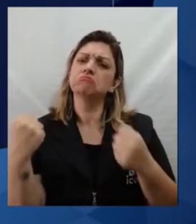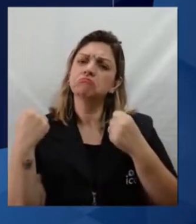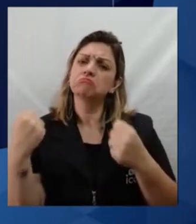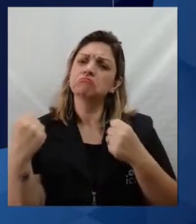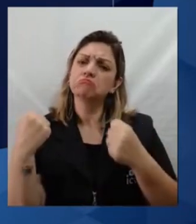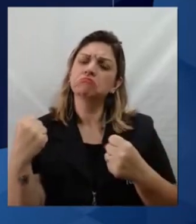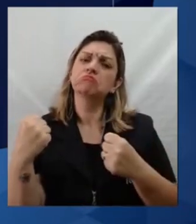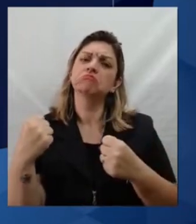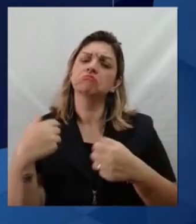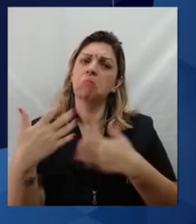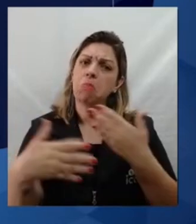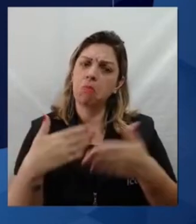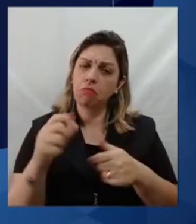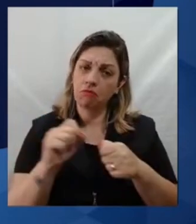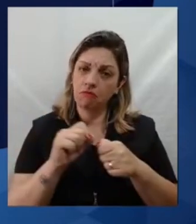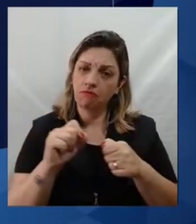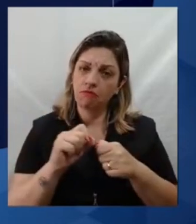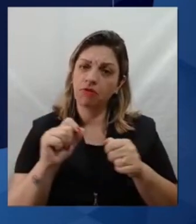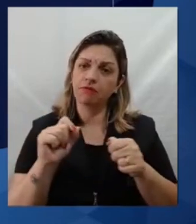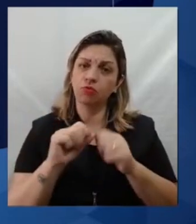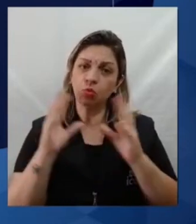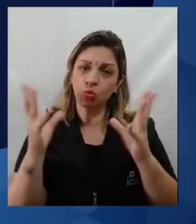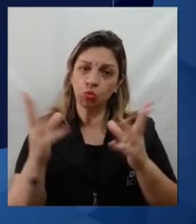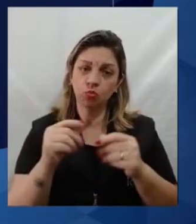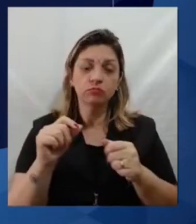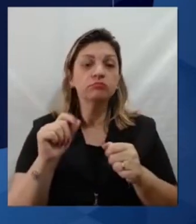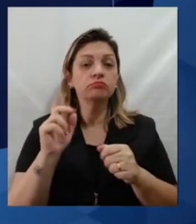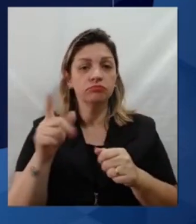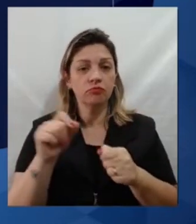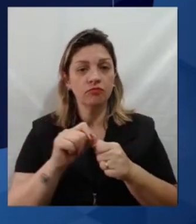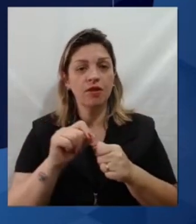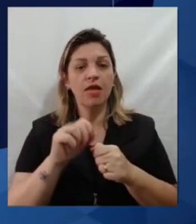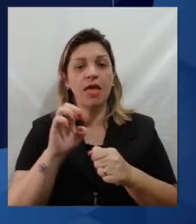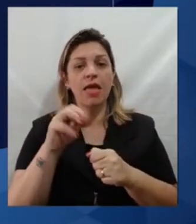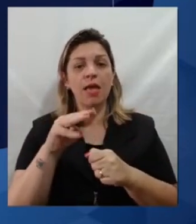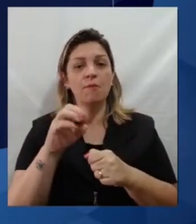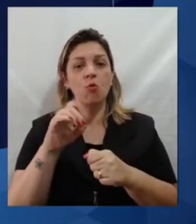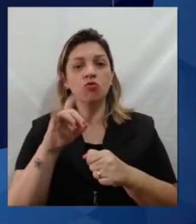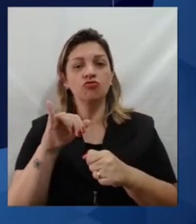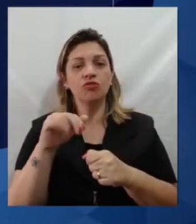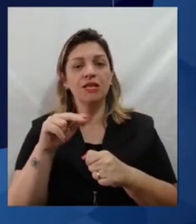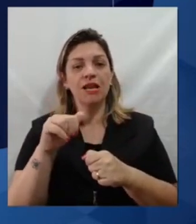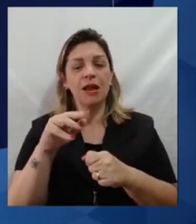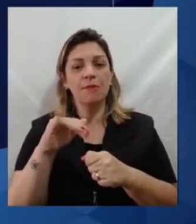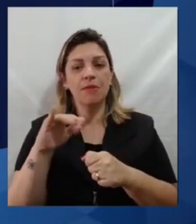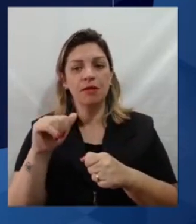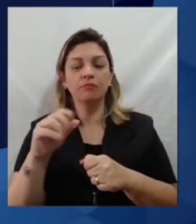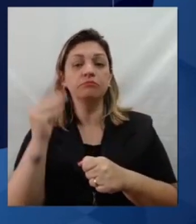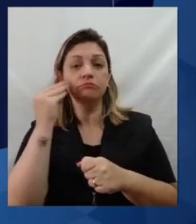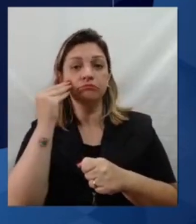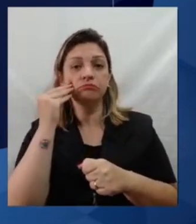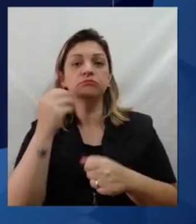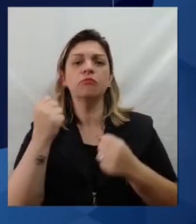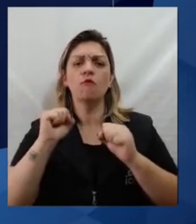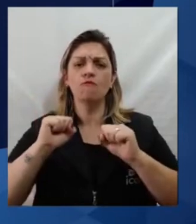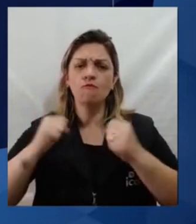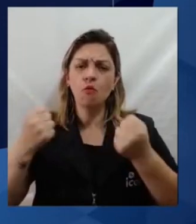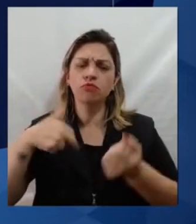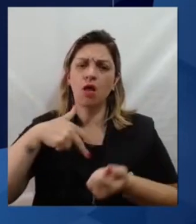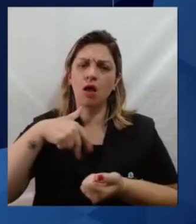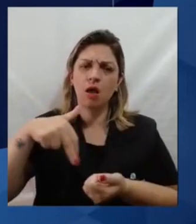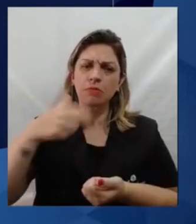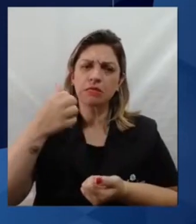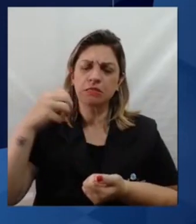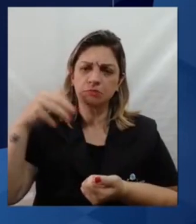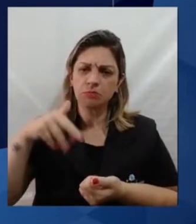hemodinâmicas, todos os pacientes realizaram medidas hemodinâmicas, cateterismo cardíaco direito, teste cardiopulmonar de esforço, teste de caminhada de 6 minutos,